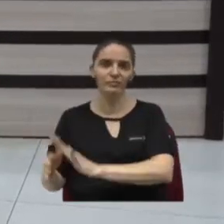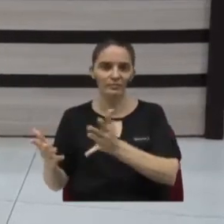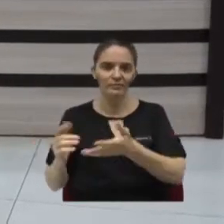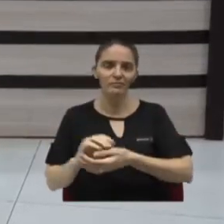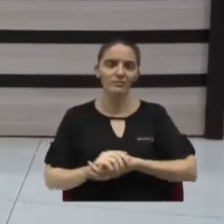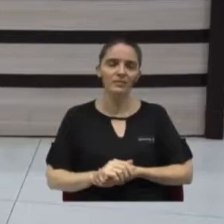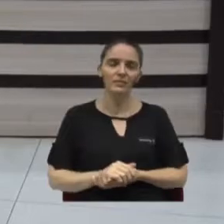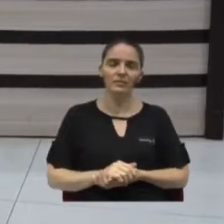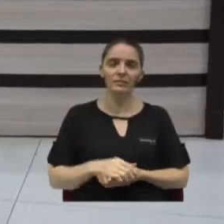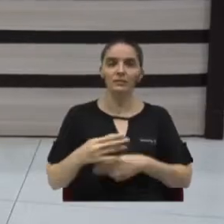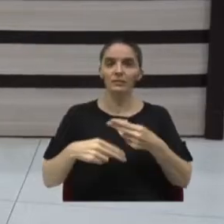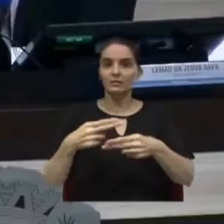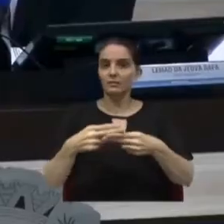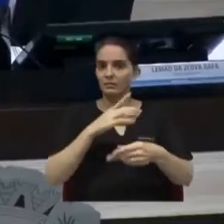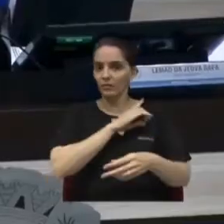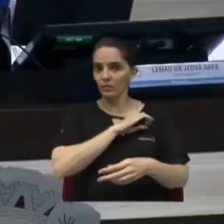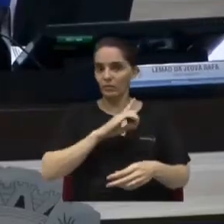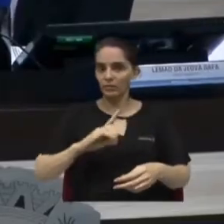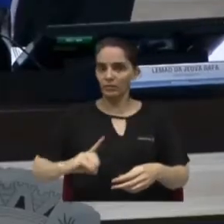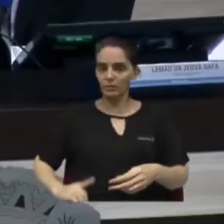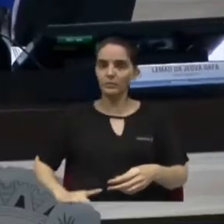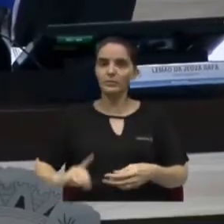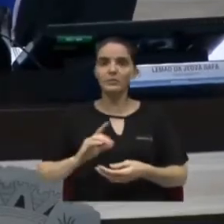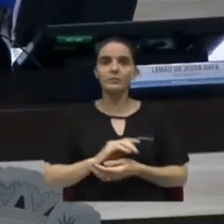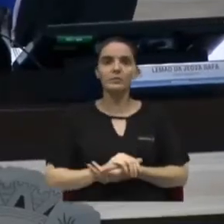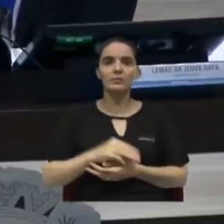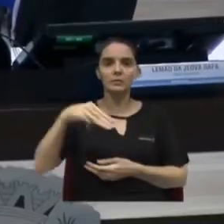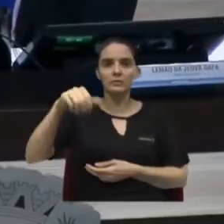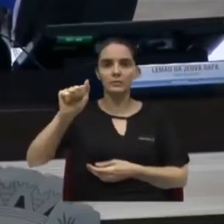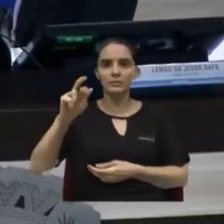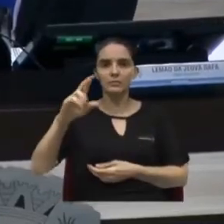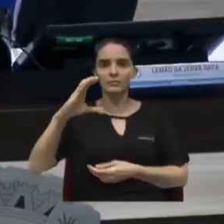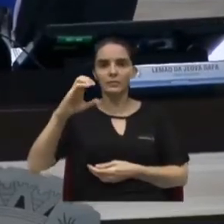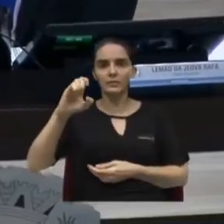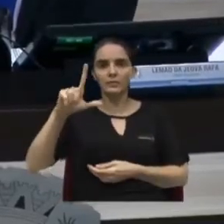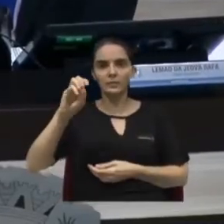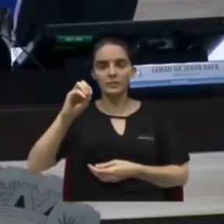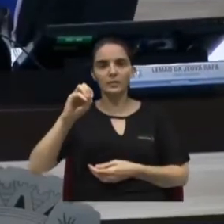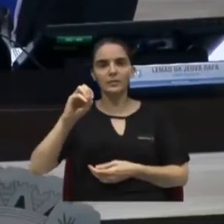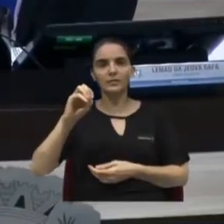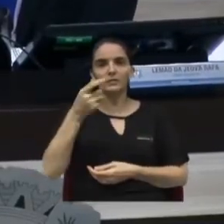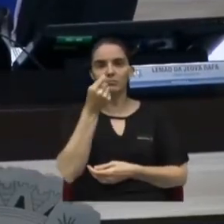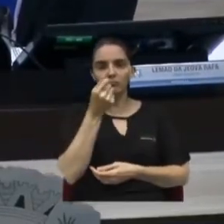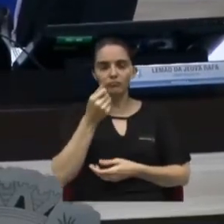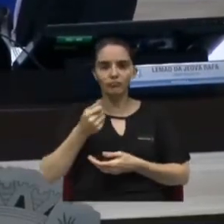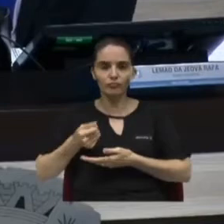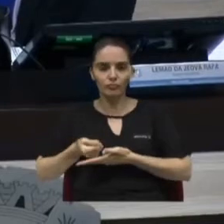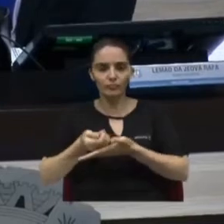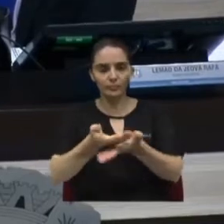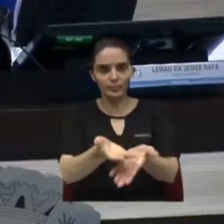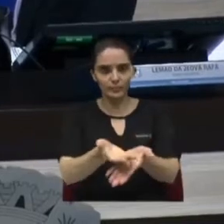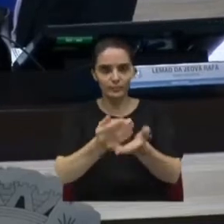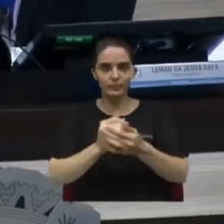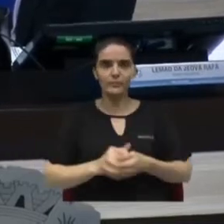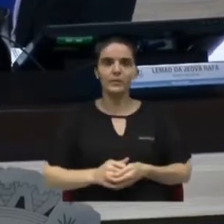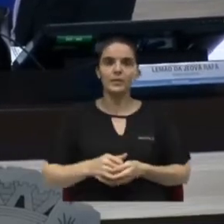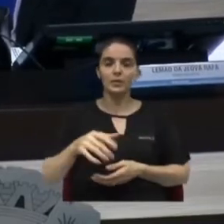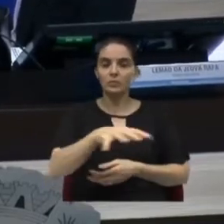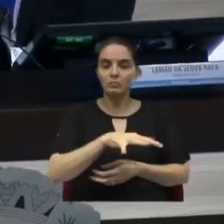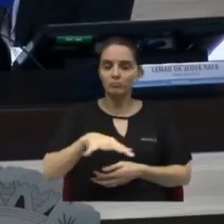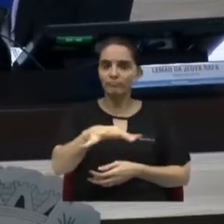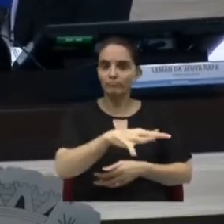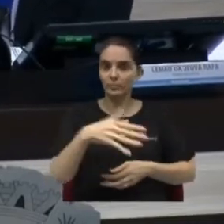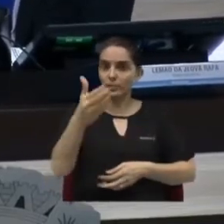Então, o deputado, então, Marcelo Aguiar, destinou uma verba para a cidade, para a revitalização daquela